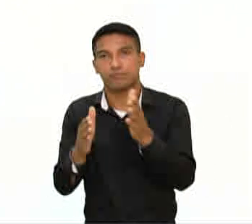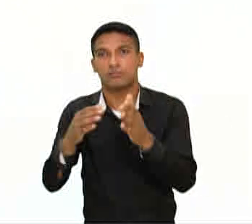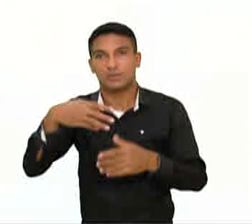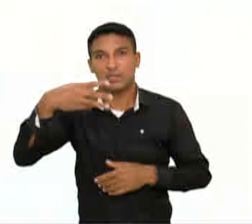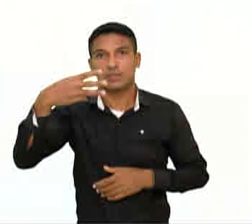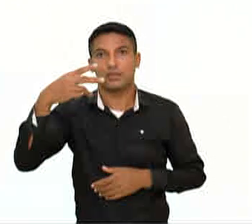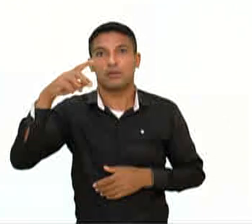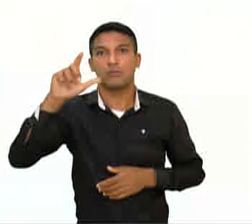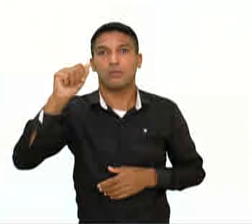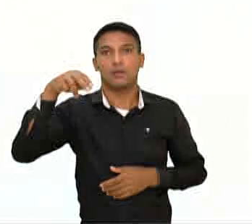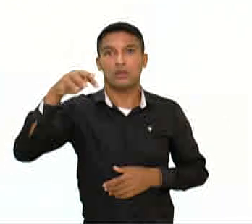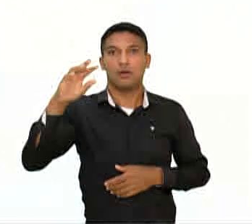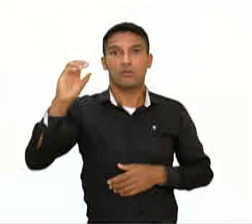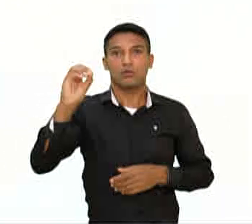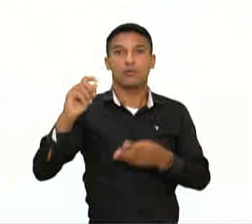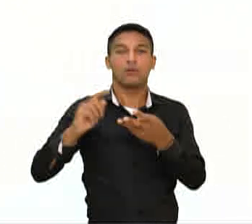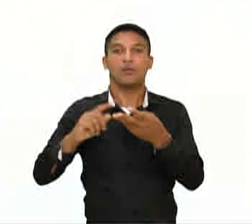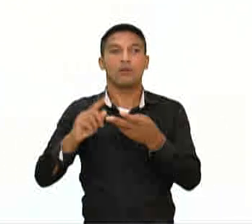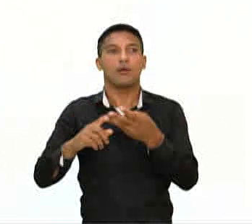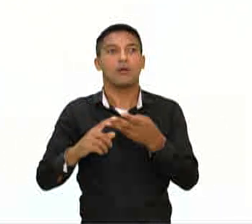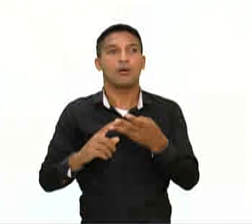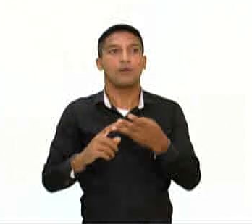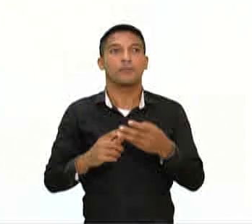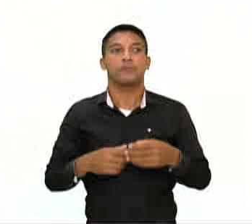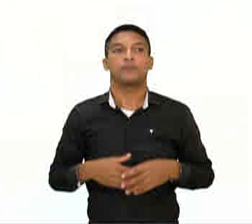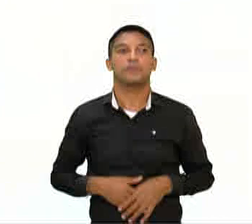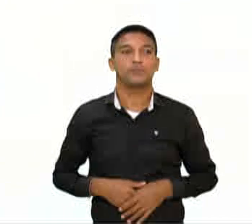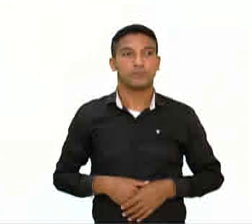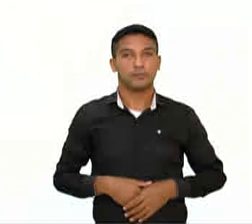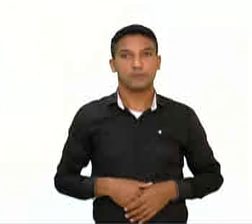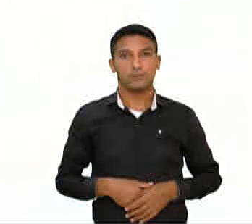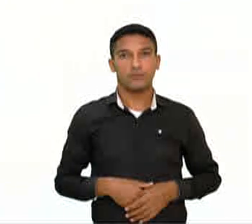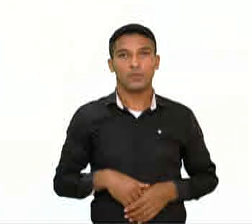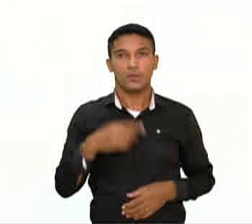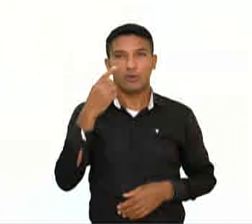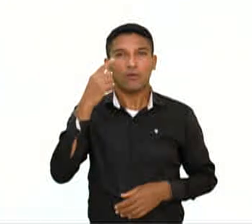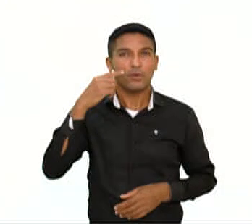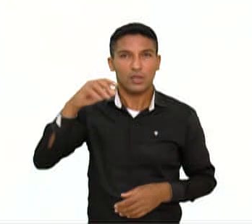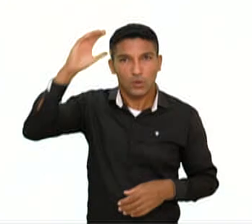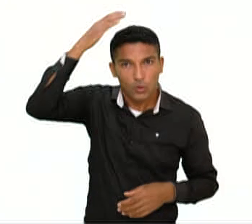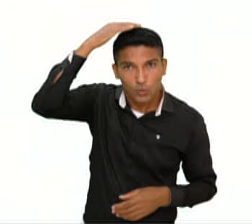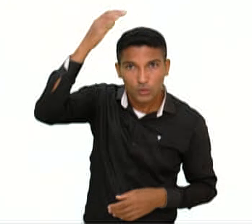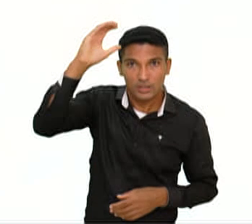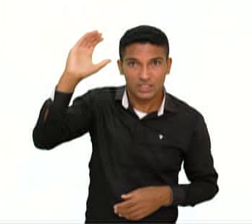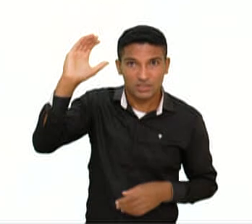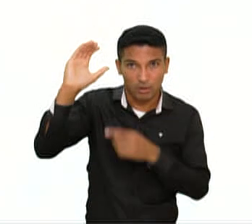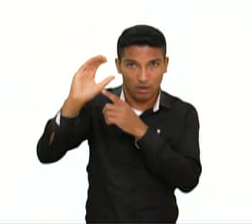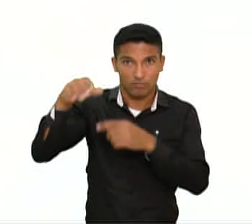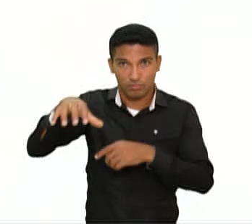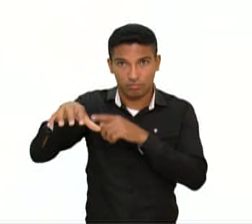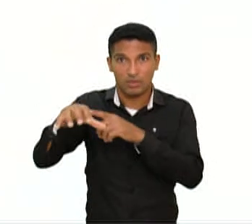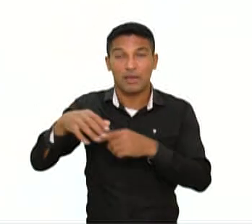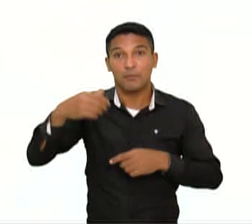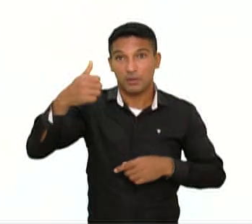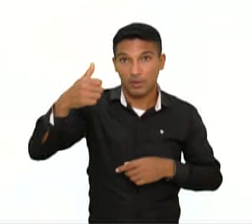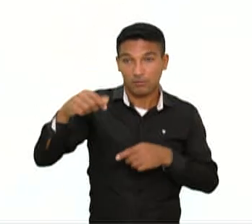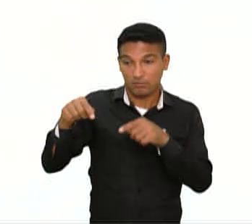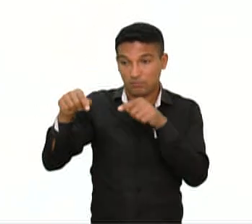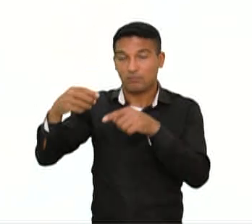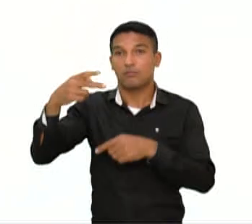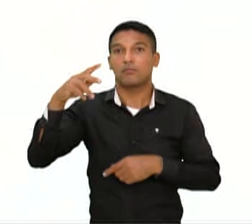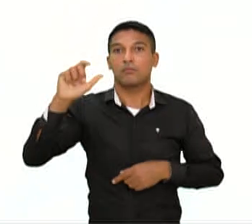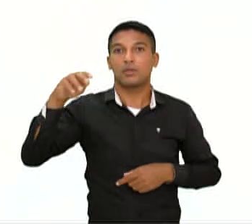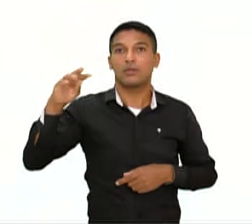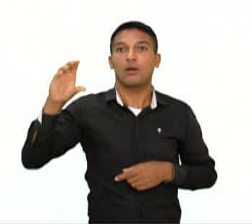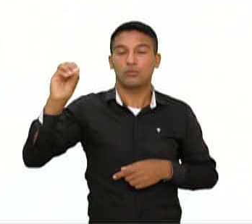Curitiba situa-se no primeiro planalto, Ponta Grossa no segundo planalto e Guarapuava no terceiro. Letra C. Os